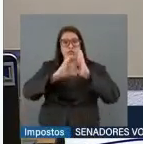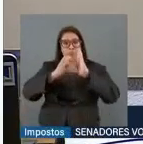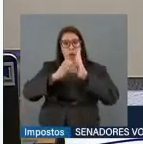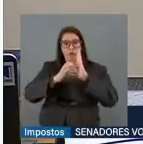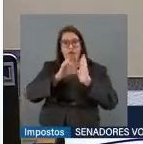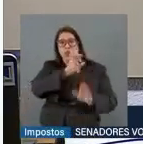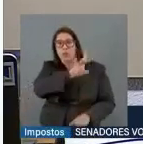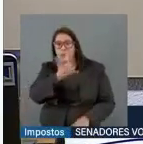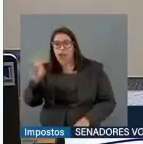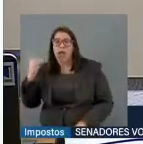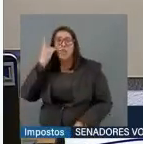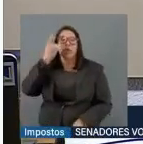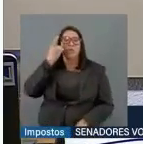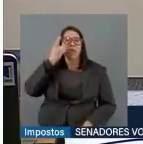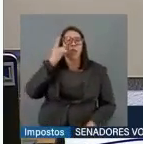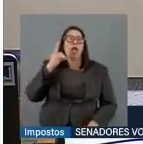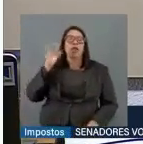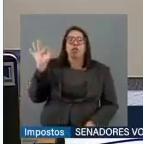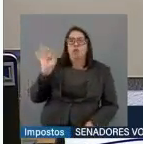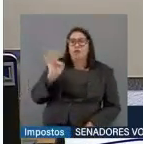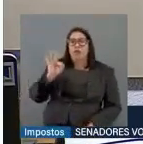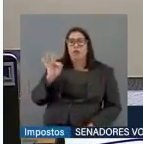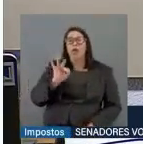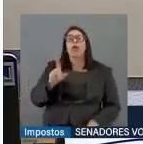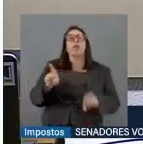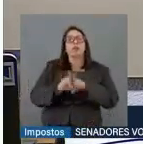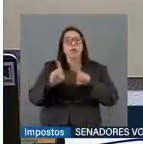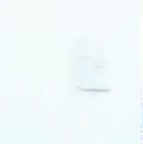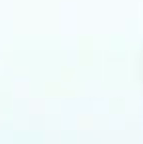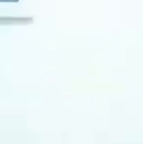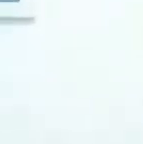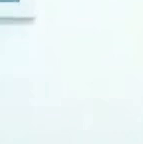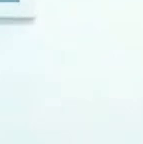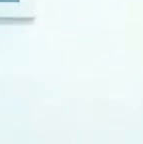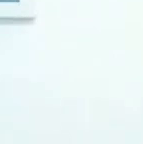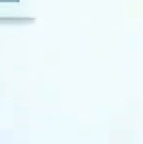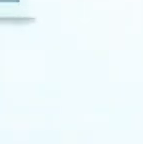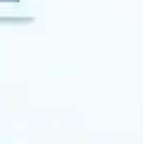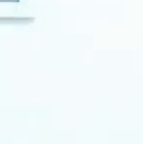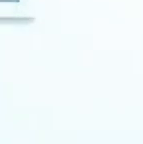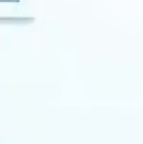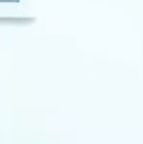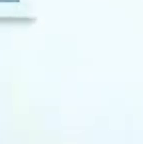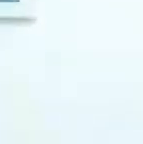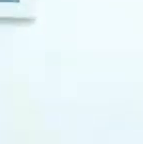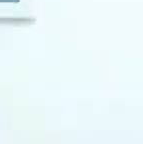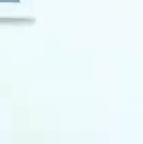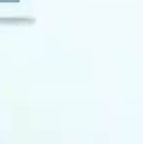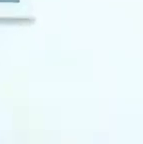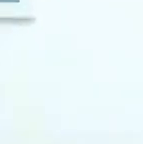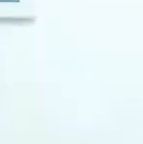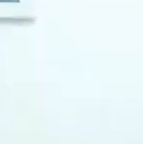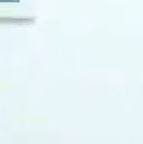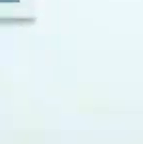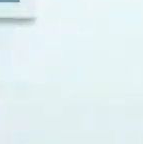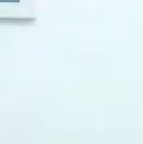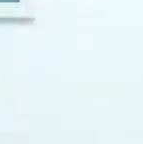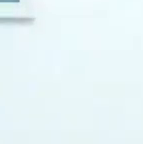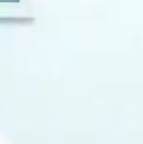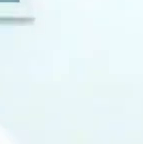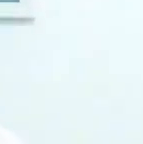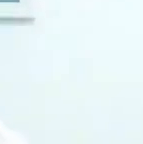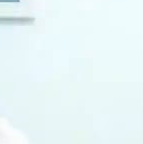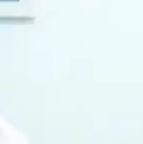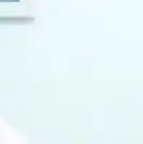vindo do Lula, fosse inocentar Bolsonaro. Essa realmente foi a piada do dia, né? Mas, na verdade,